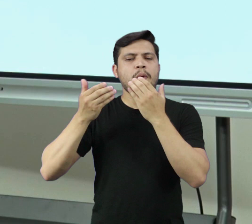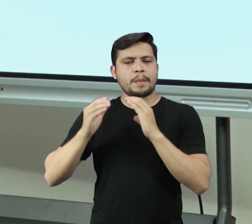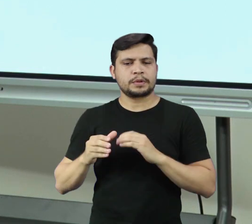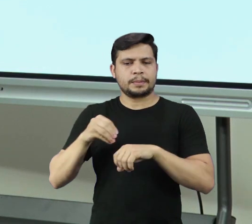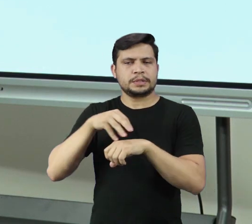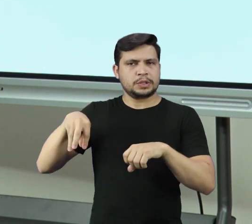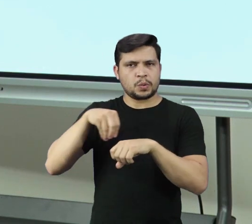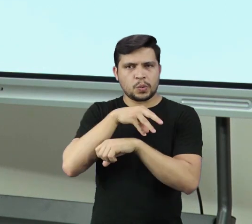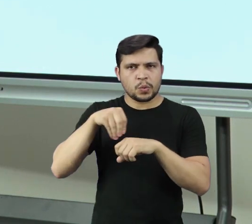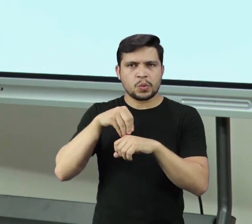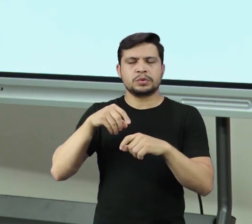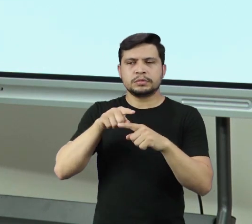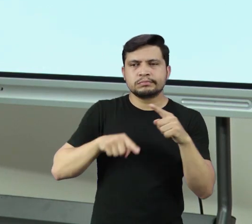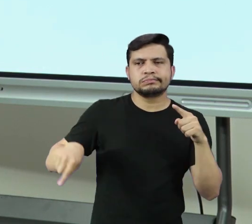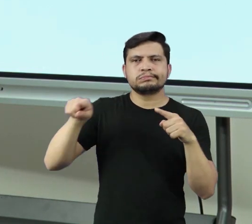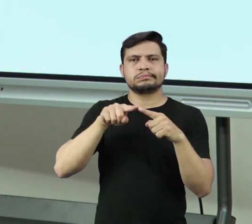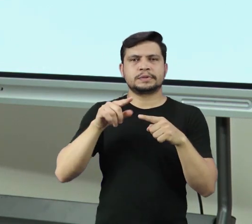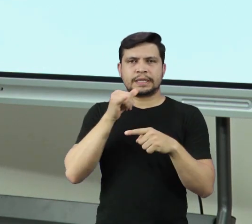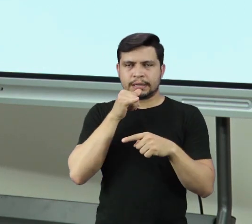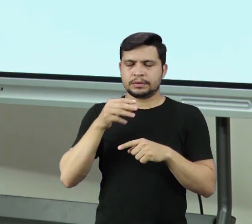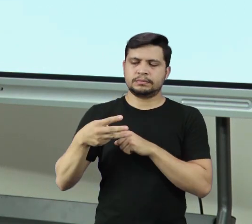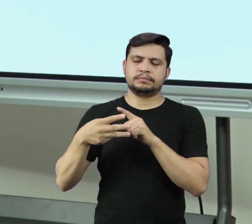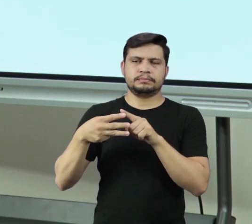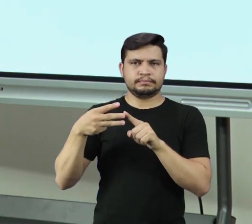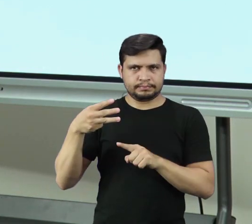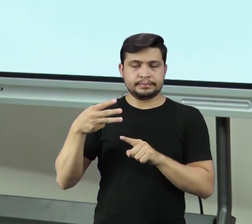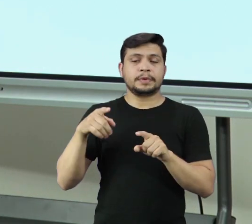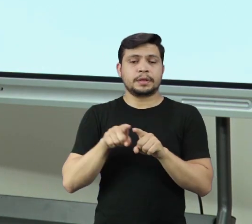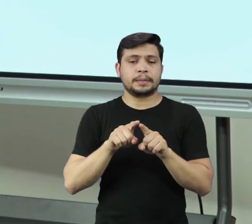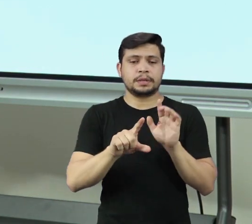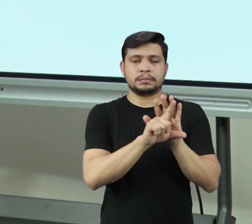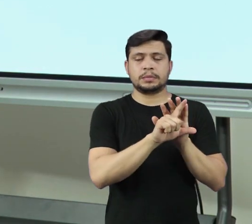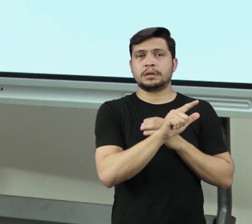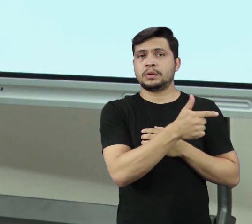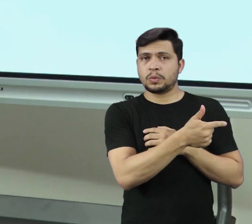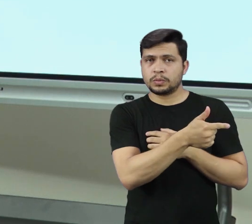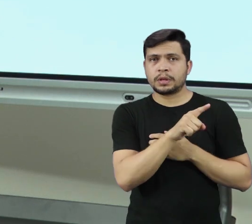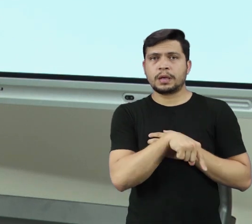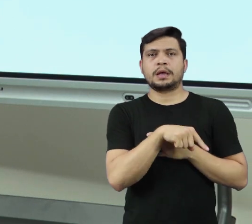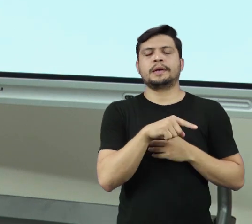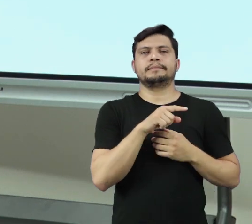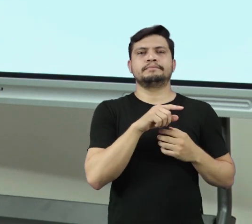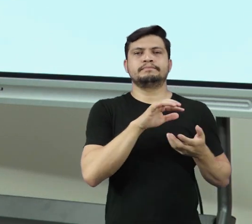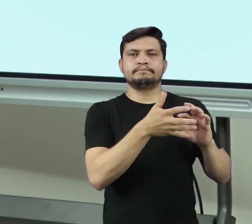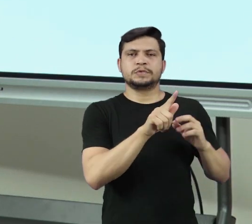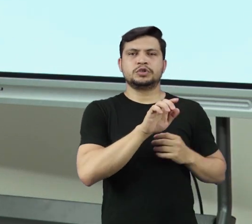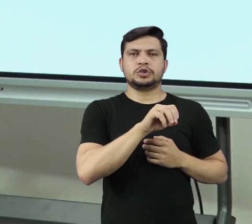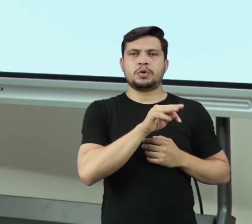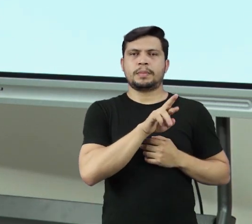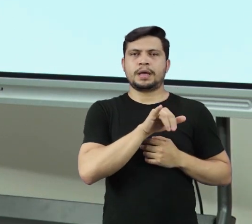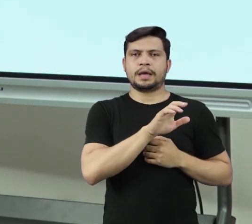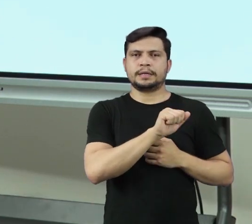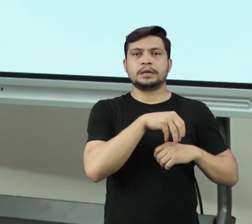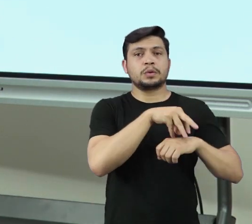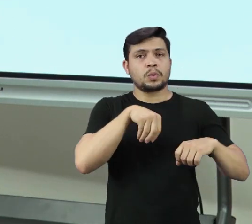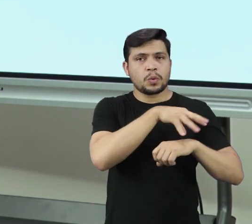seria tensão, resistência e corrente. E a segunda lei, no caso, ela vai contemplar ali a parte geométrica do condutor, certo? Então é